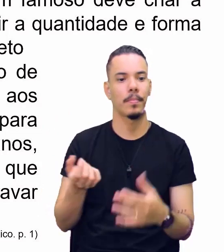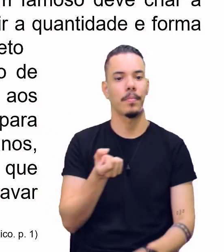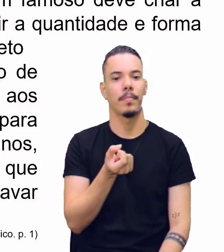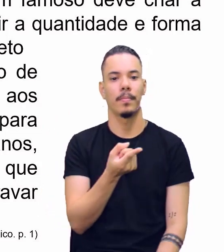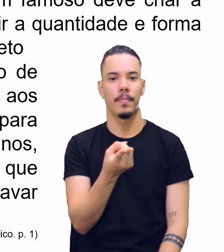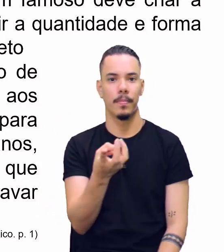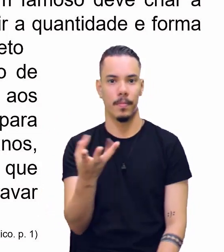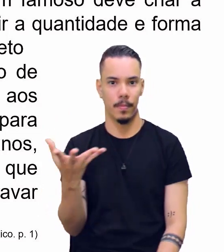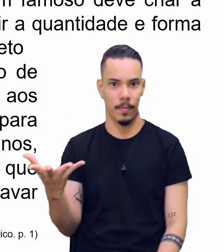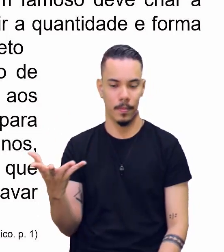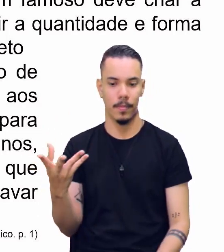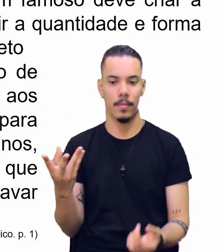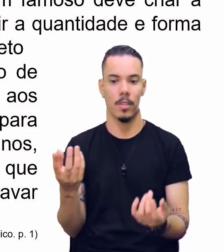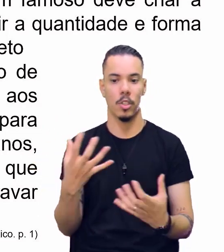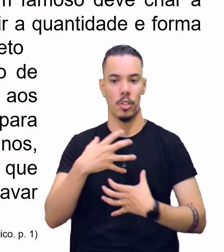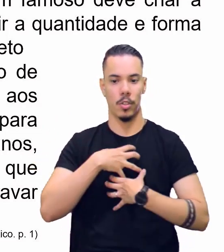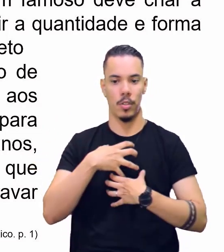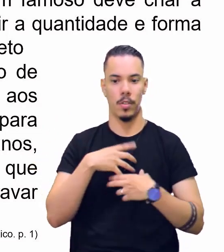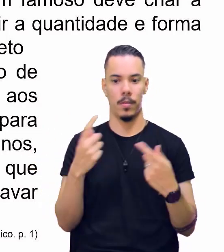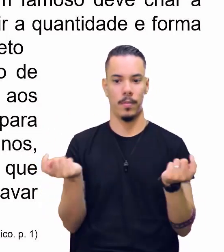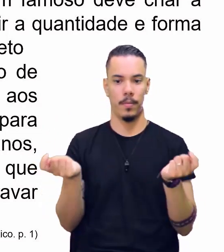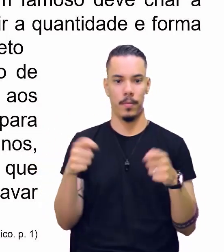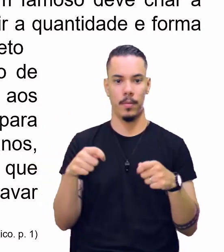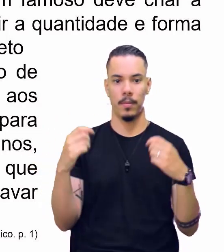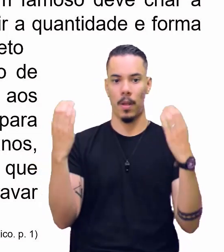quantidade e forma de postagem,